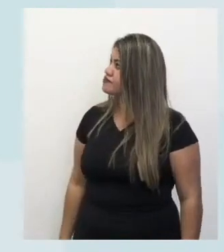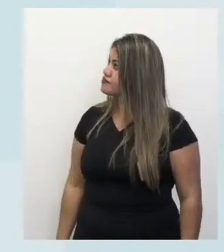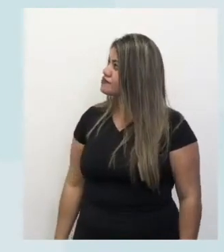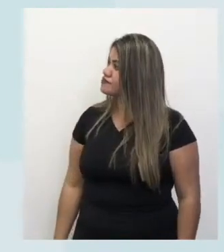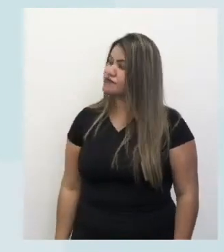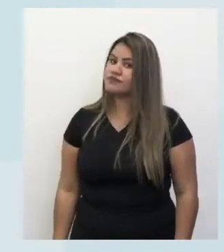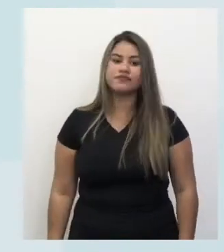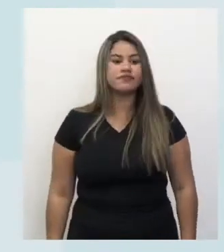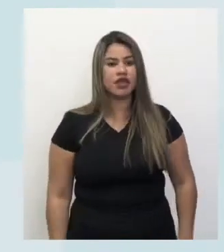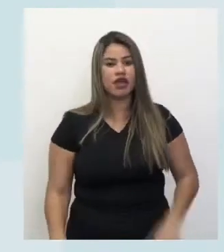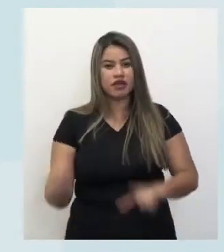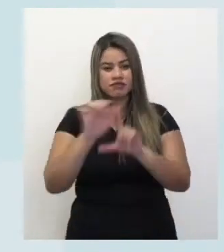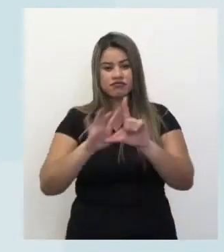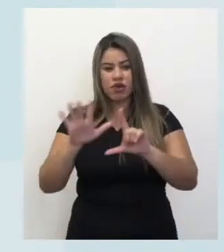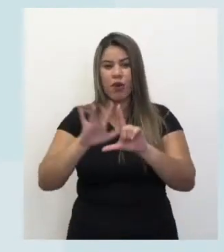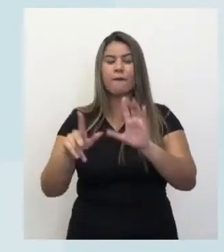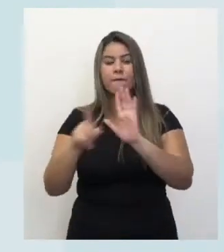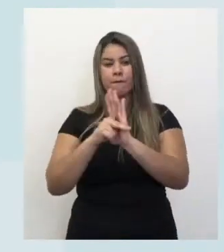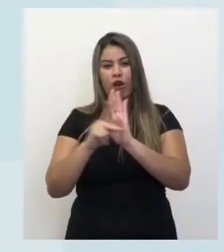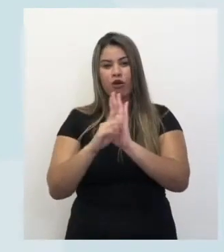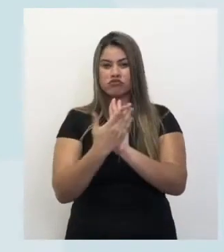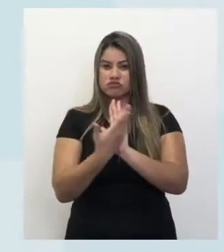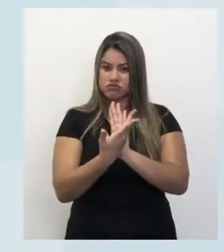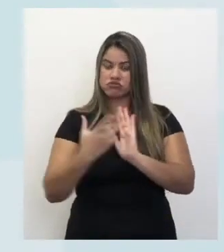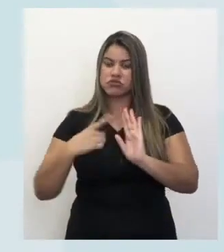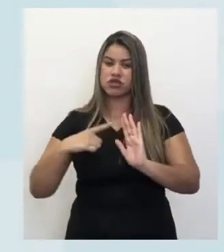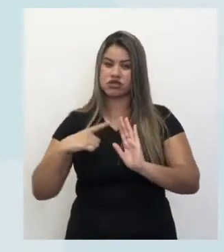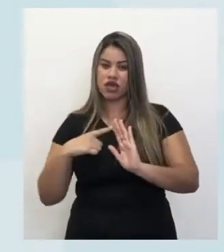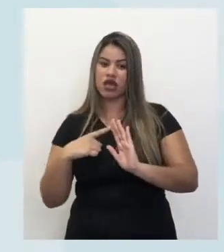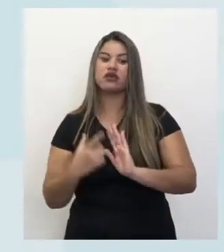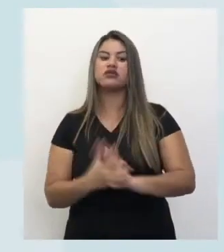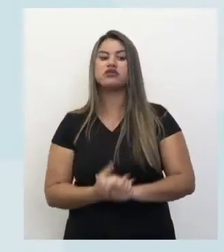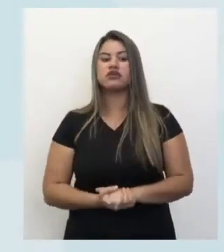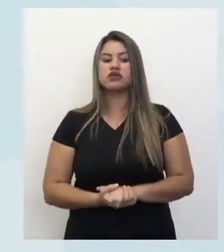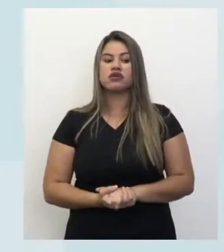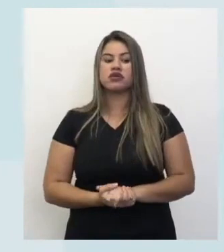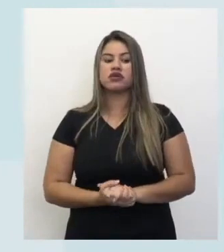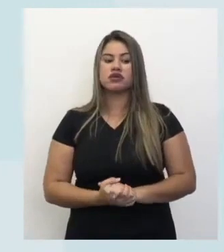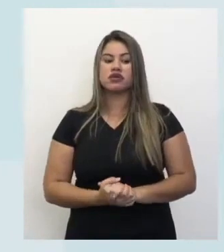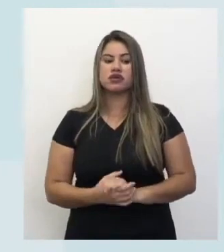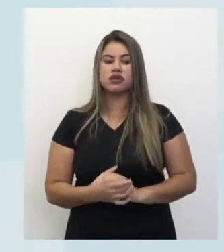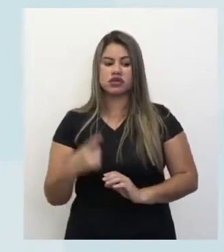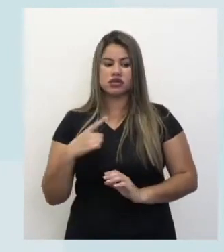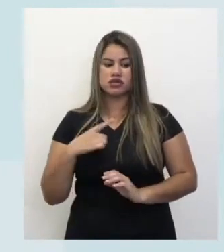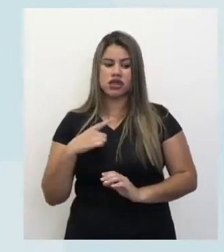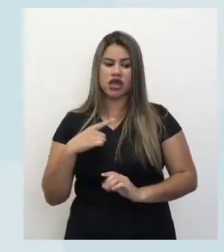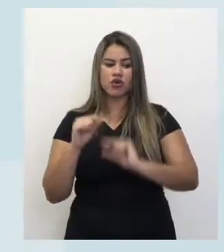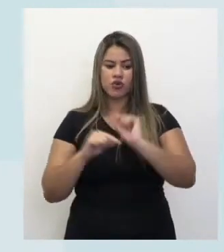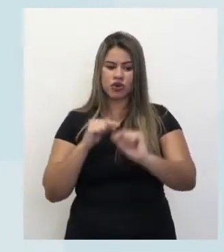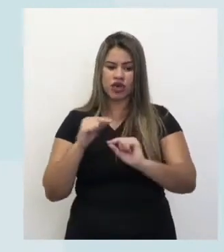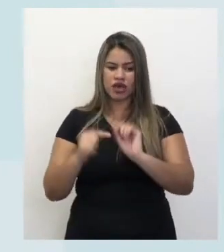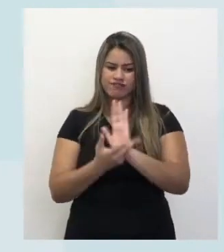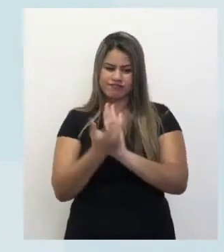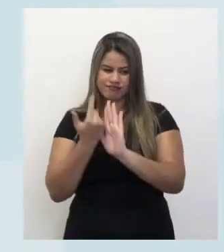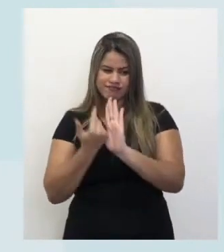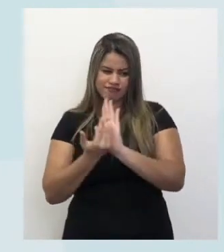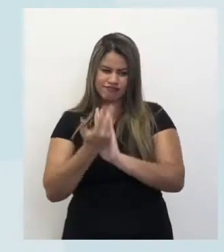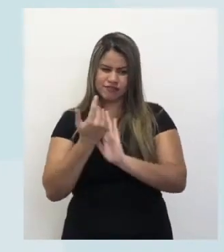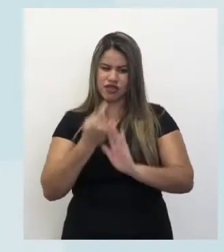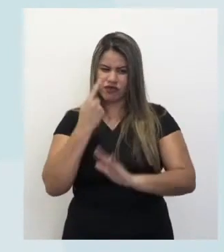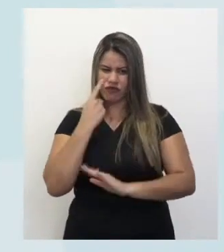também, uma ilustração de Bíblia, tá? Ou de algum outro escrito. E tem uma ceninha que está sendo representada aí nessa